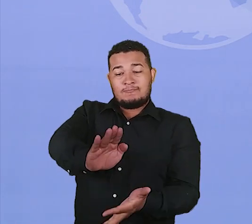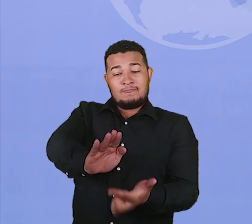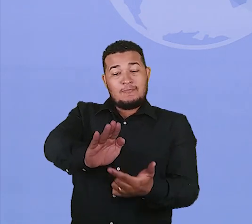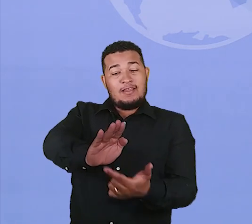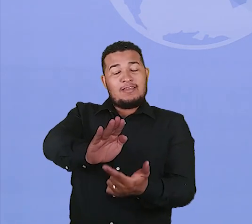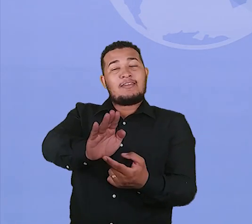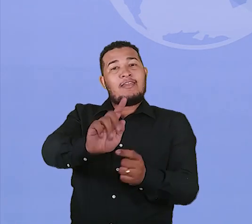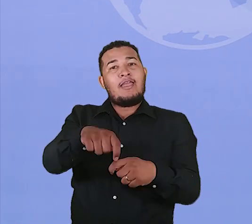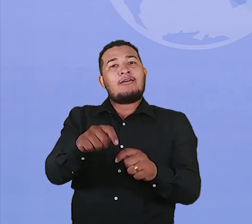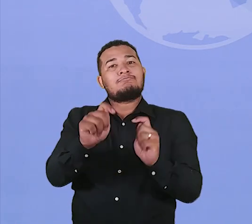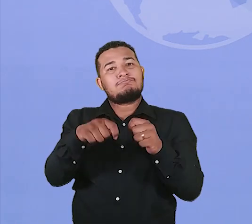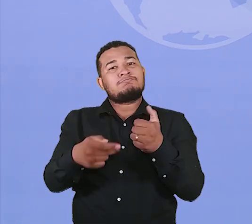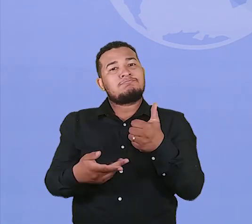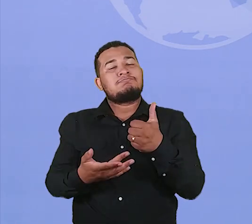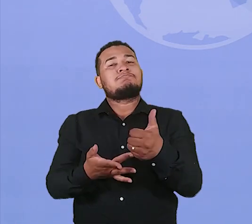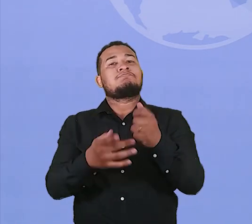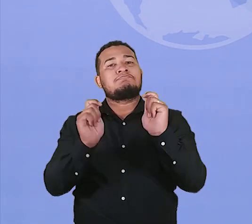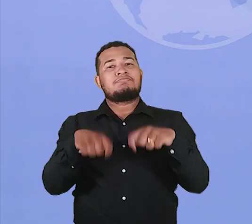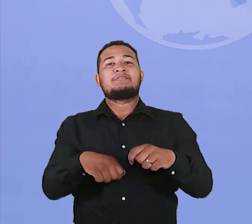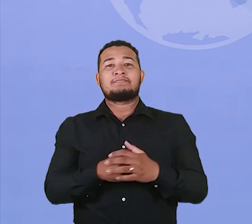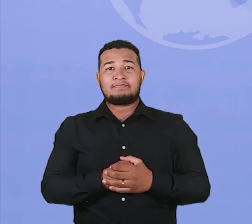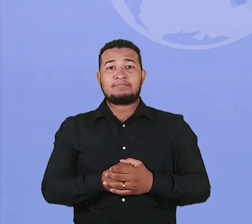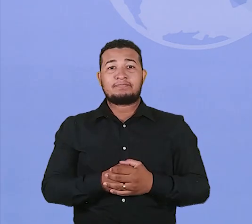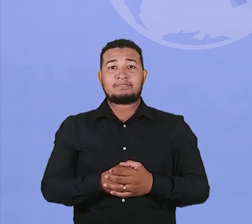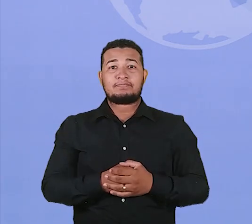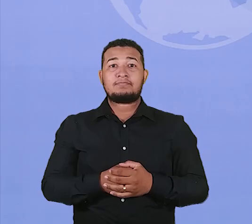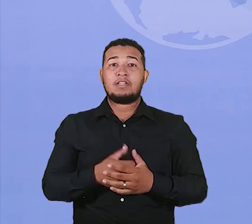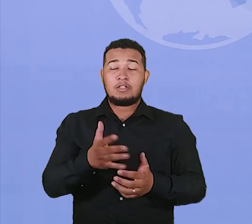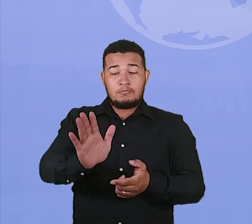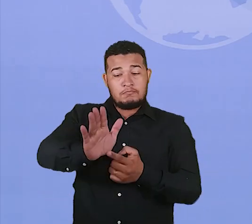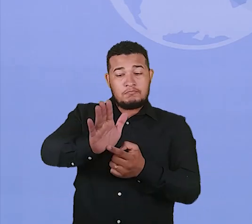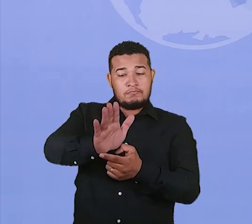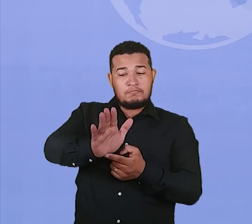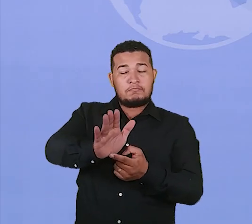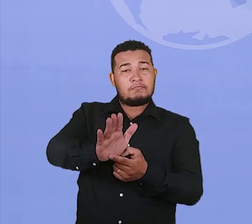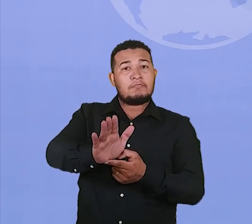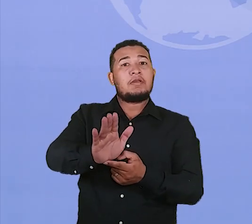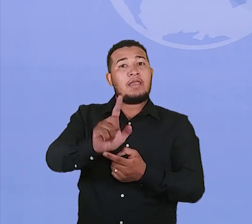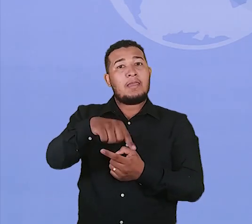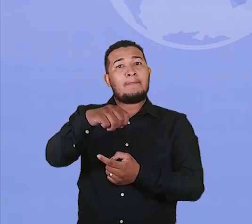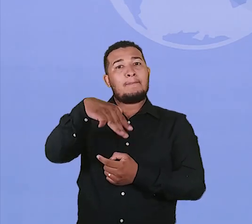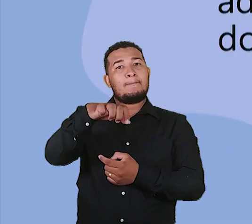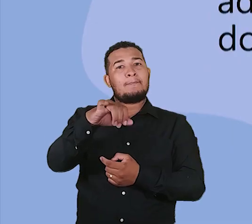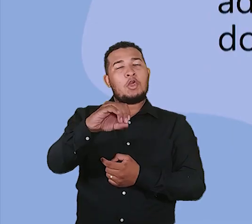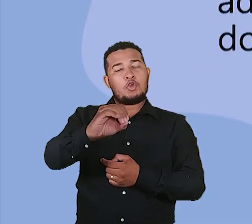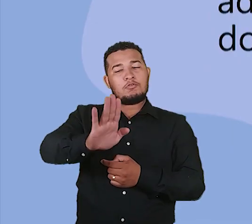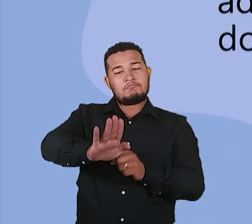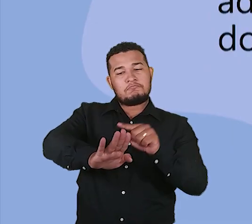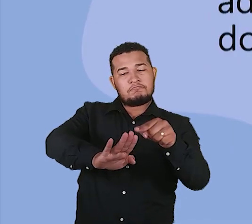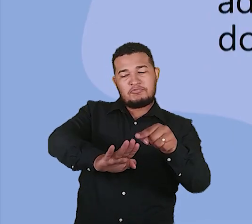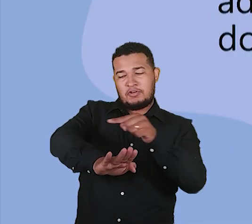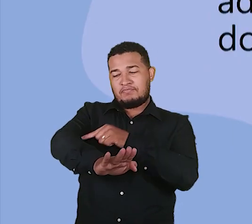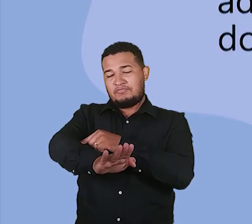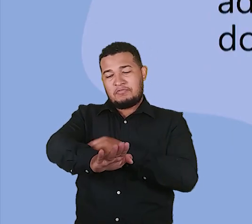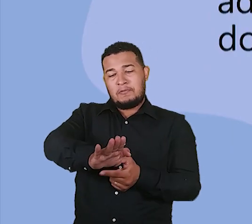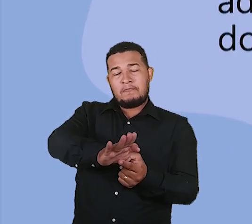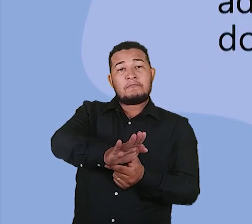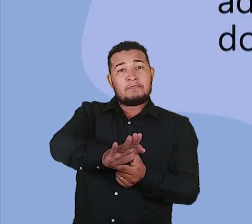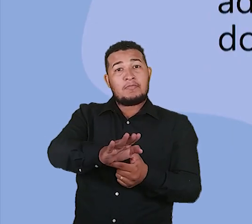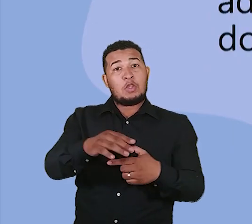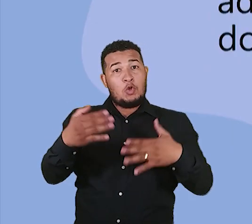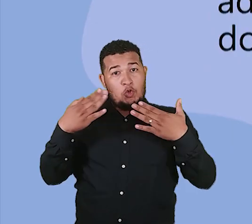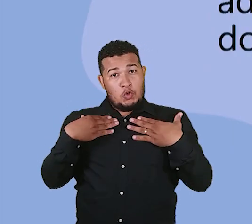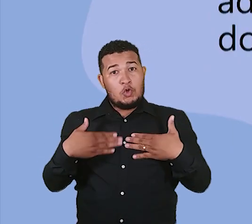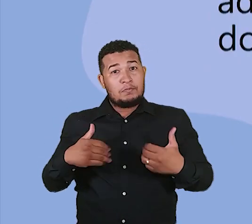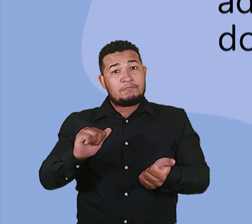de apoio de apoio que a ponta do pé tá então o calcanhar é existência ele fica no meio então nosso corpo